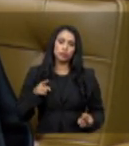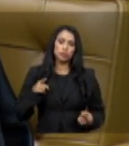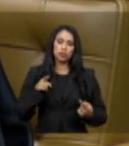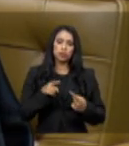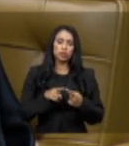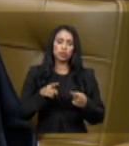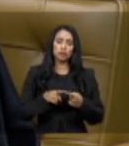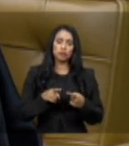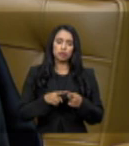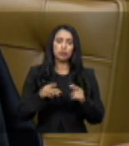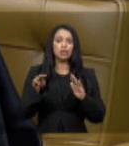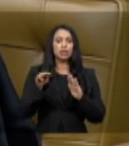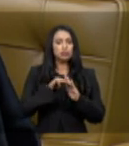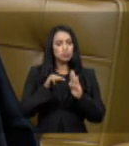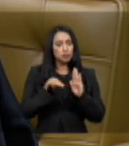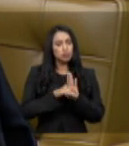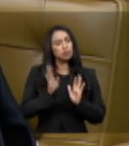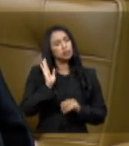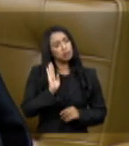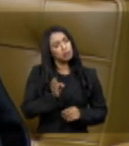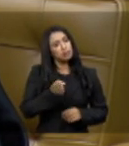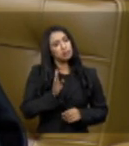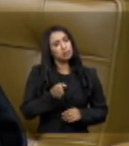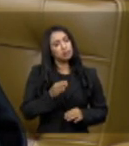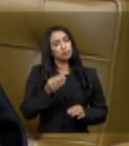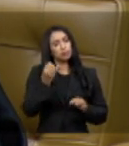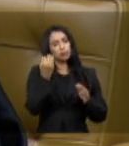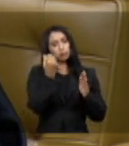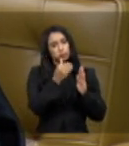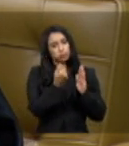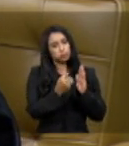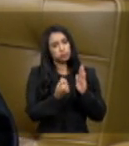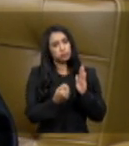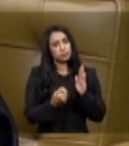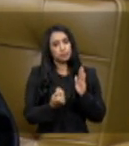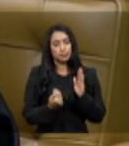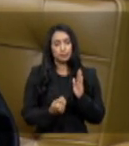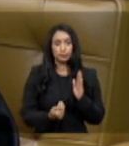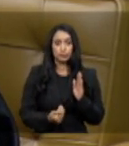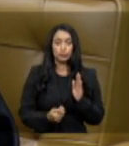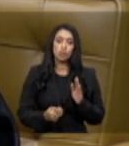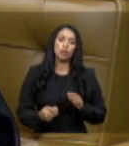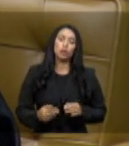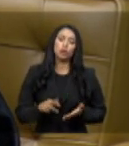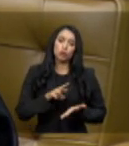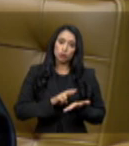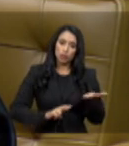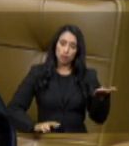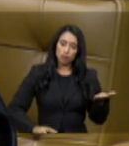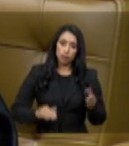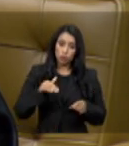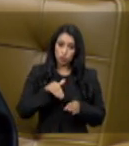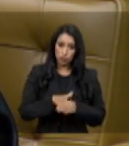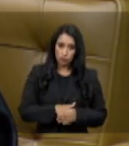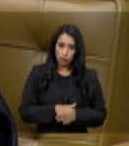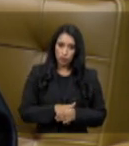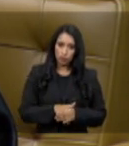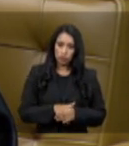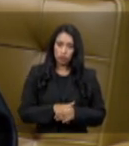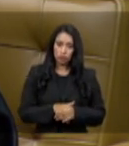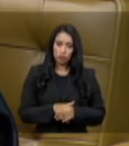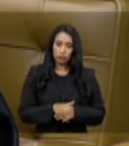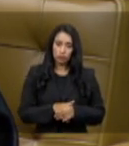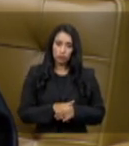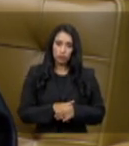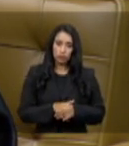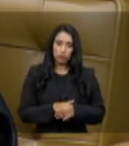as medidas que também já foram e numeradas o eminente relator no seu voto